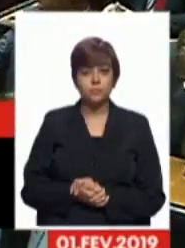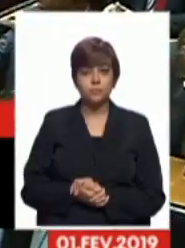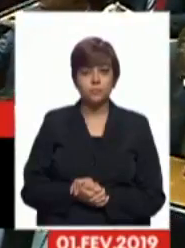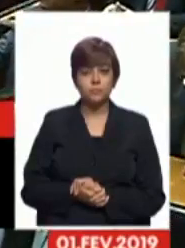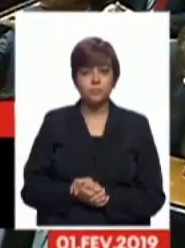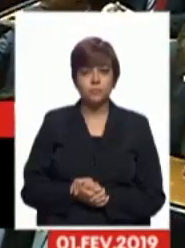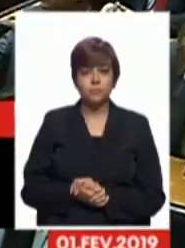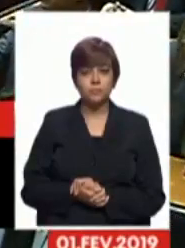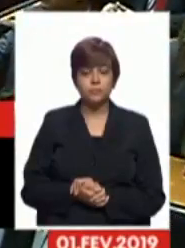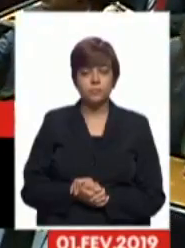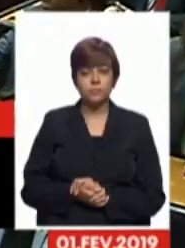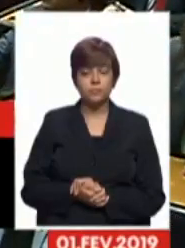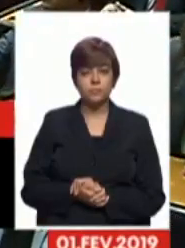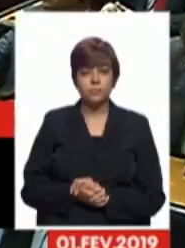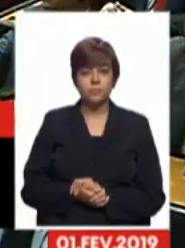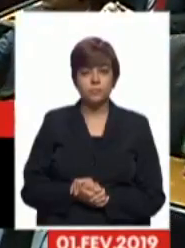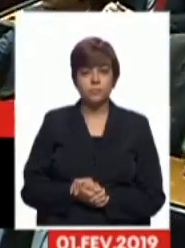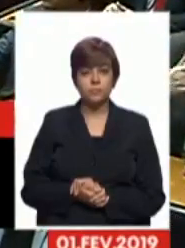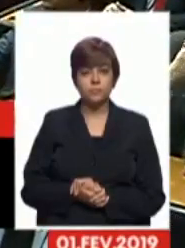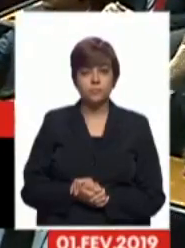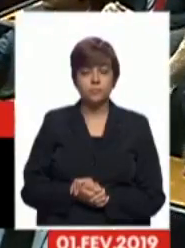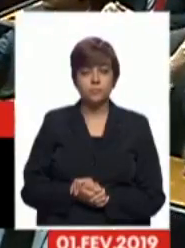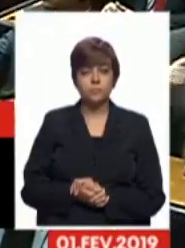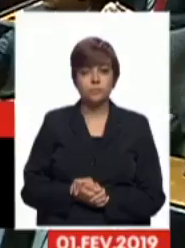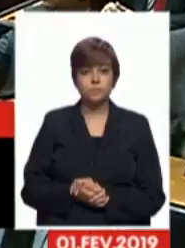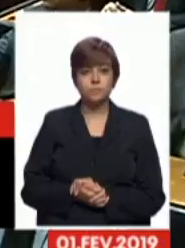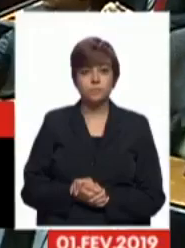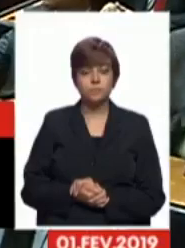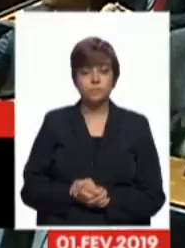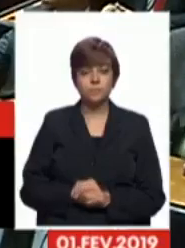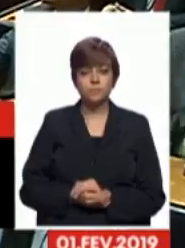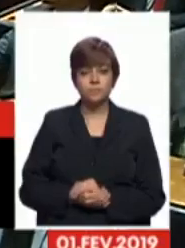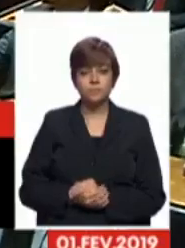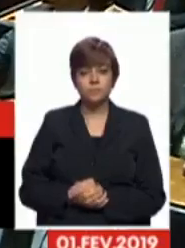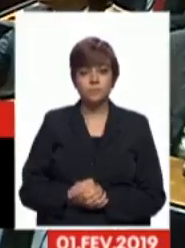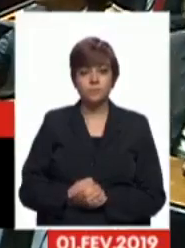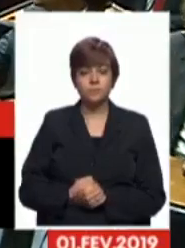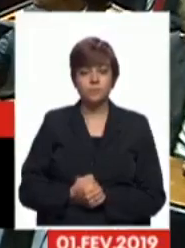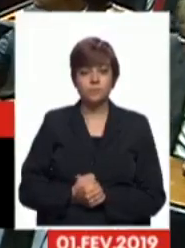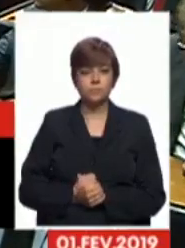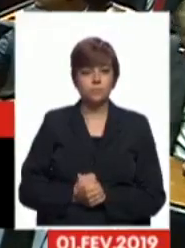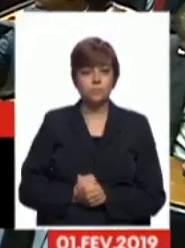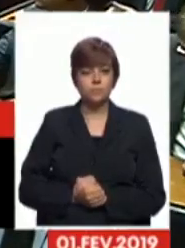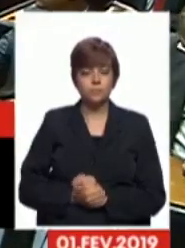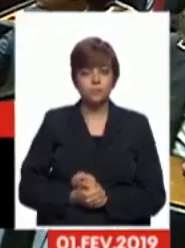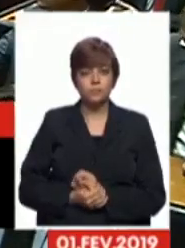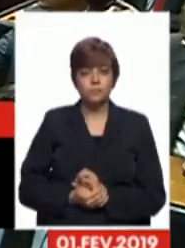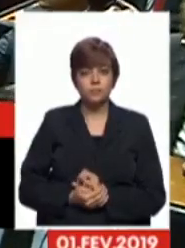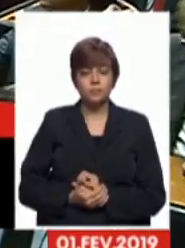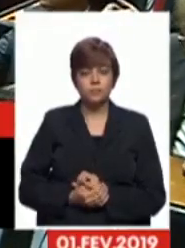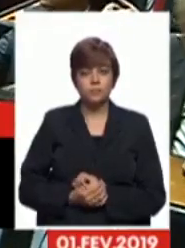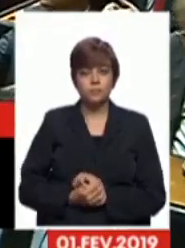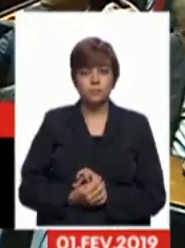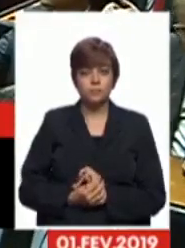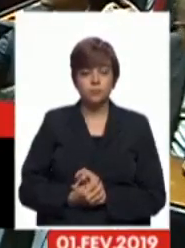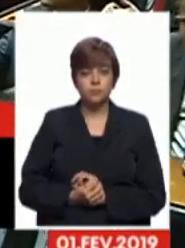Noraldino, você quer? Não votou não, né? Eu vou votar. Vou acrescentar. Segunda chamada.